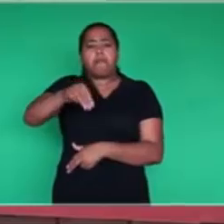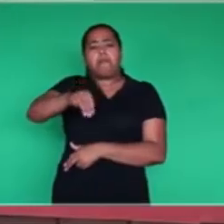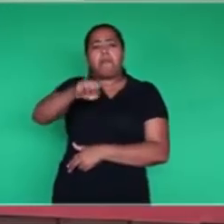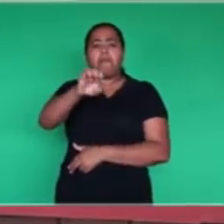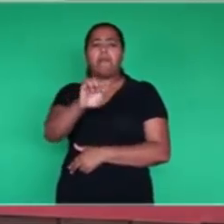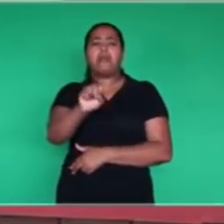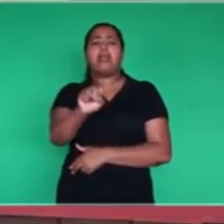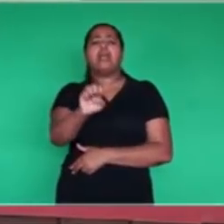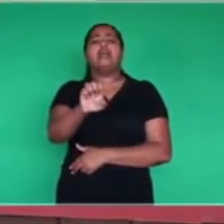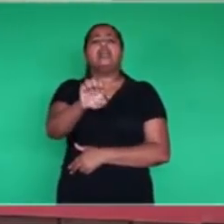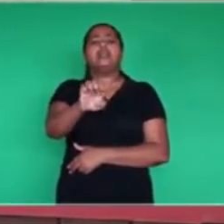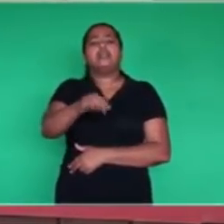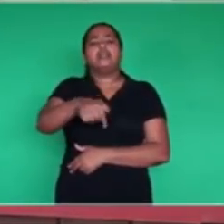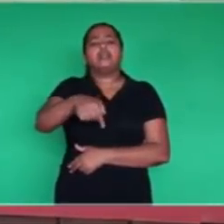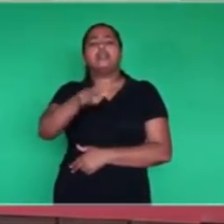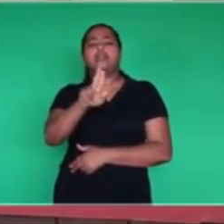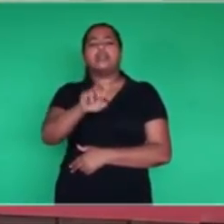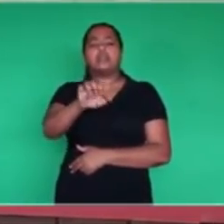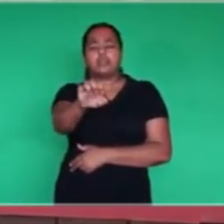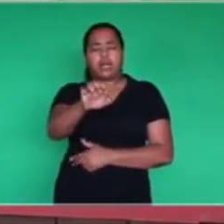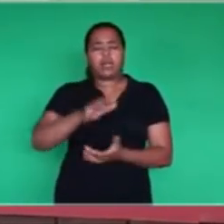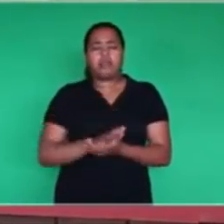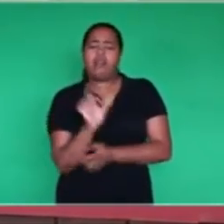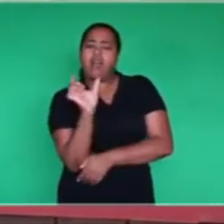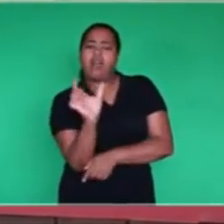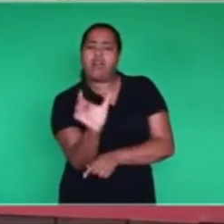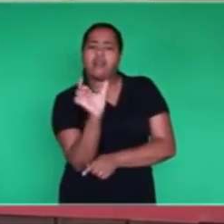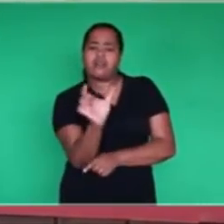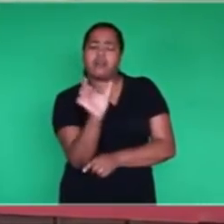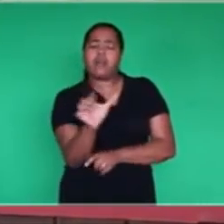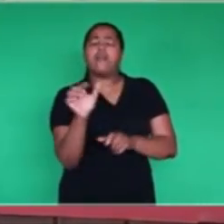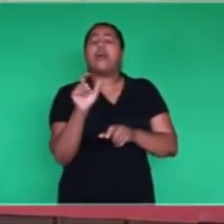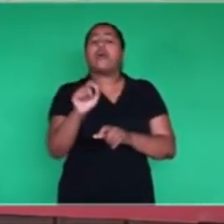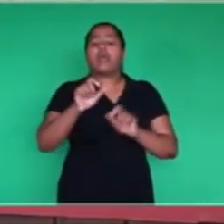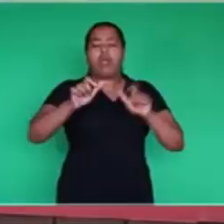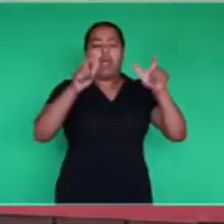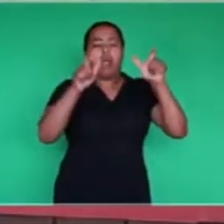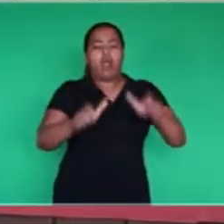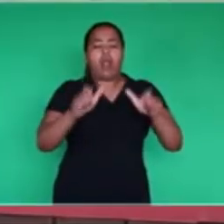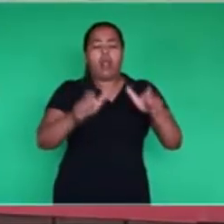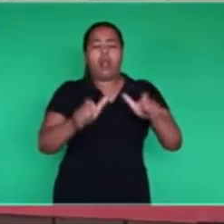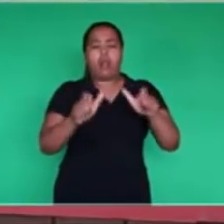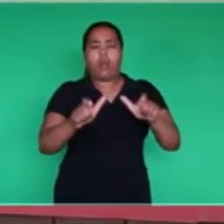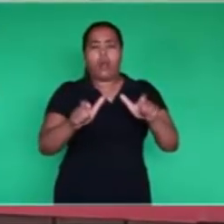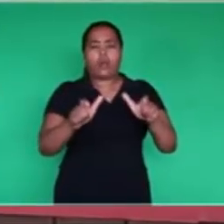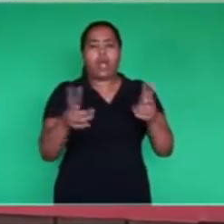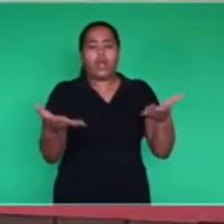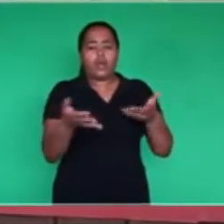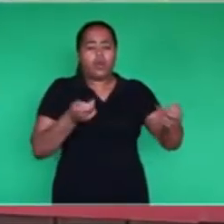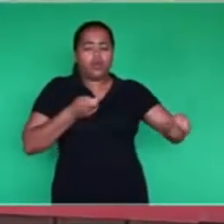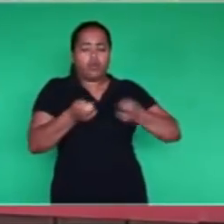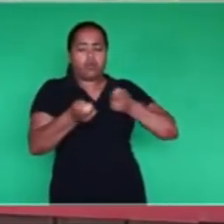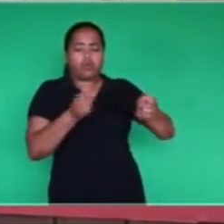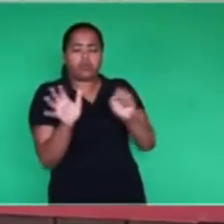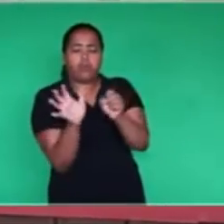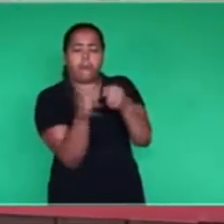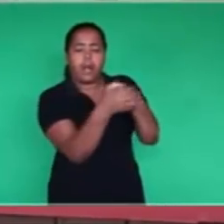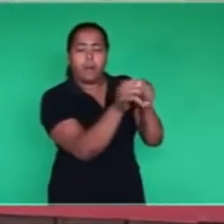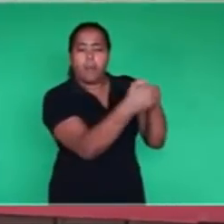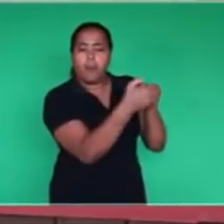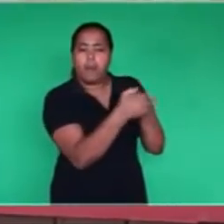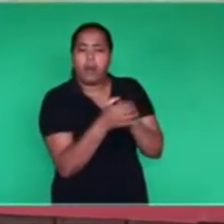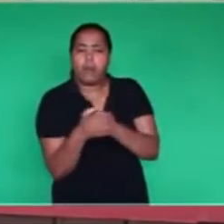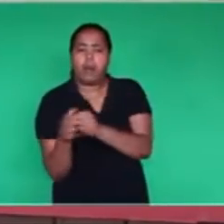Tubalski, Meseque, são regiões que hoje estão sob o domínio da União Soviética e em